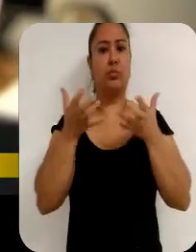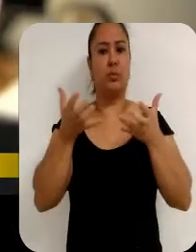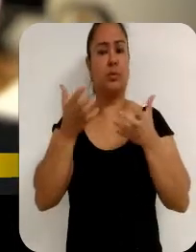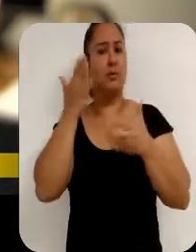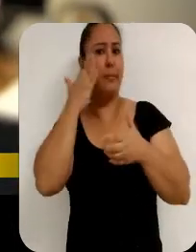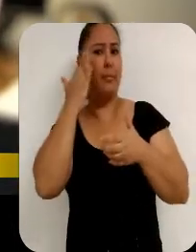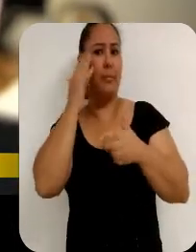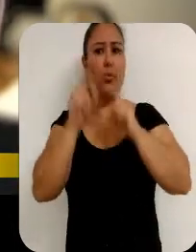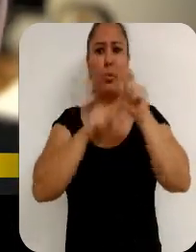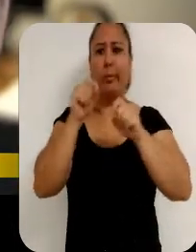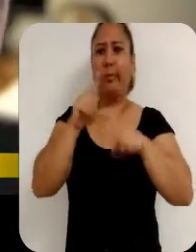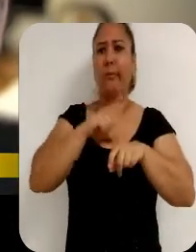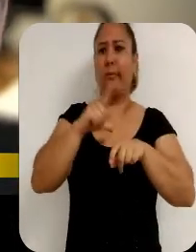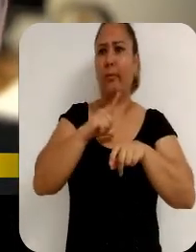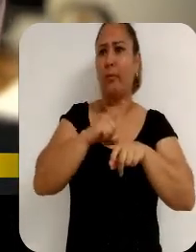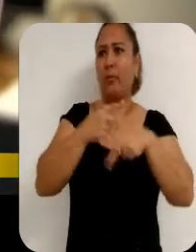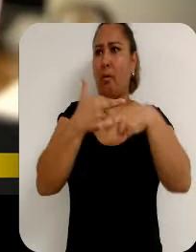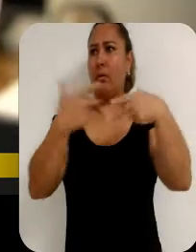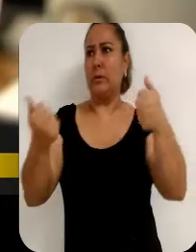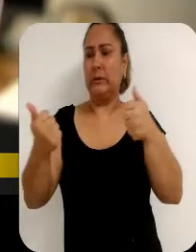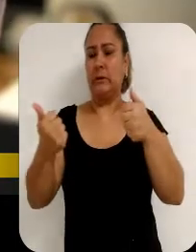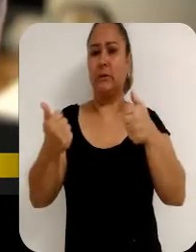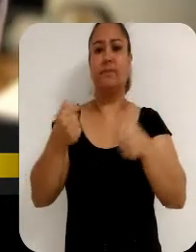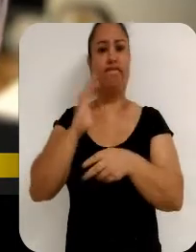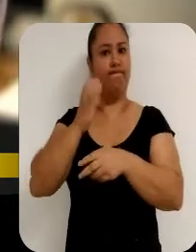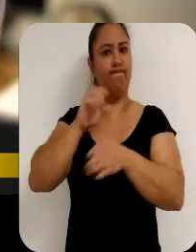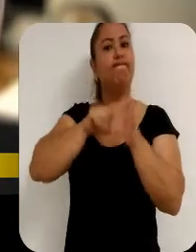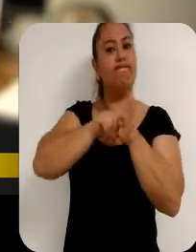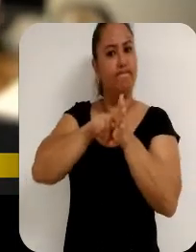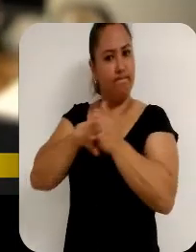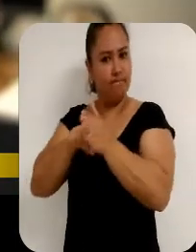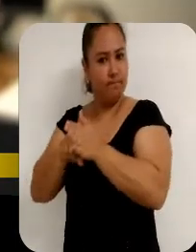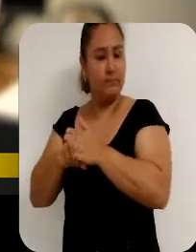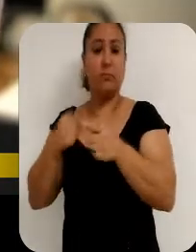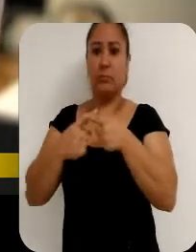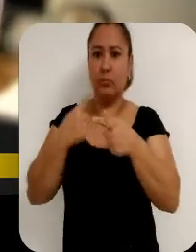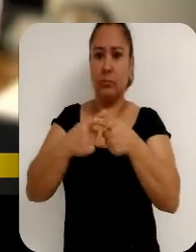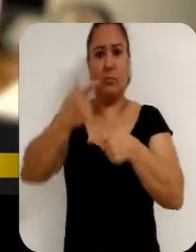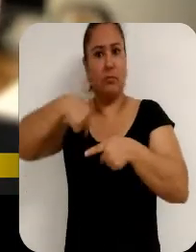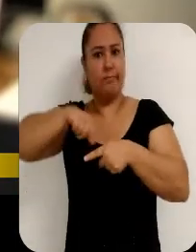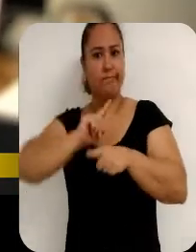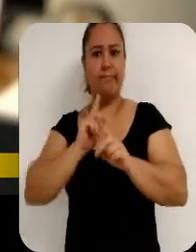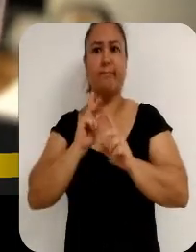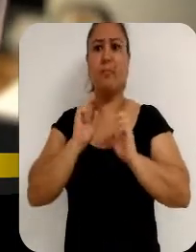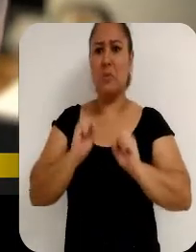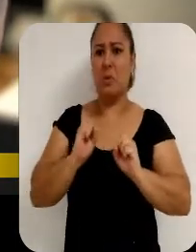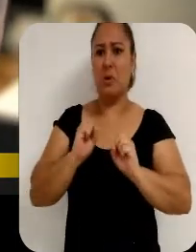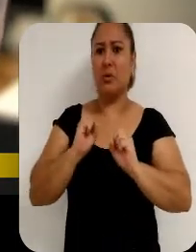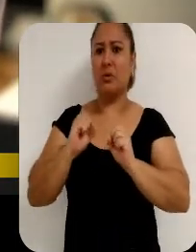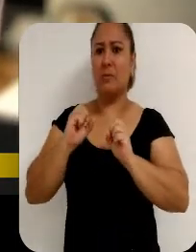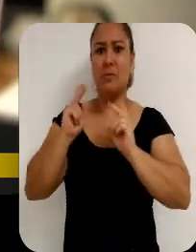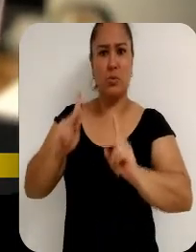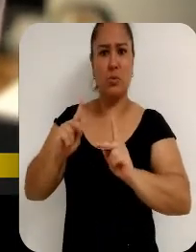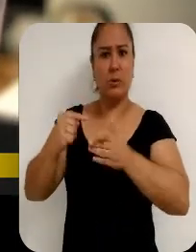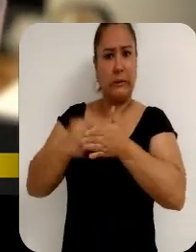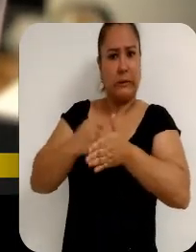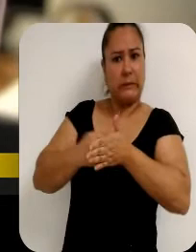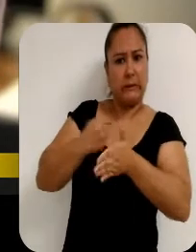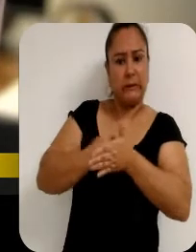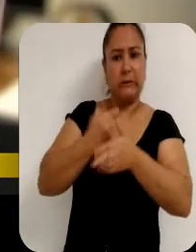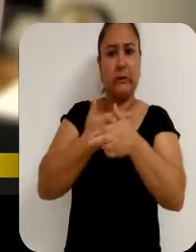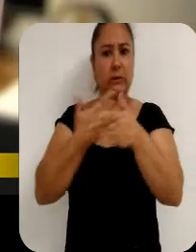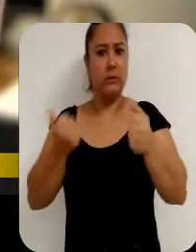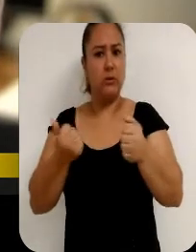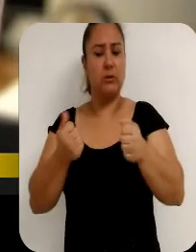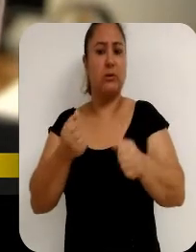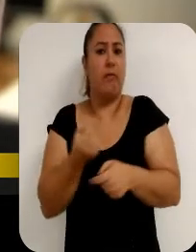vindo. Cientistas servem para isso, a gente serve para ser consultado, para dar para as pessoas números que orientam políticas públicas, que fazem as pessoas